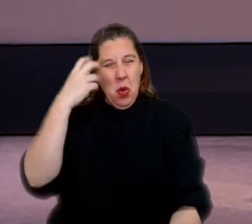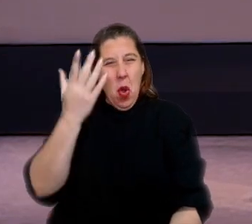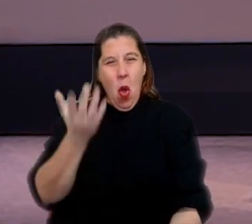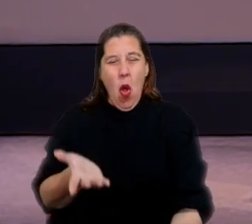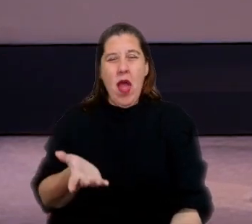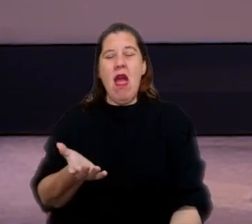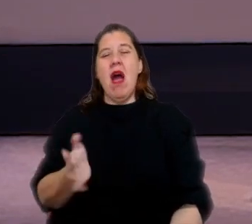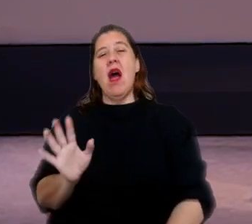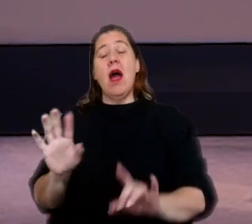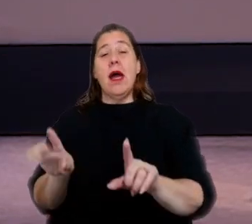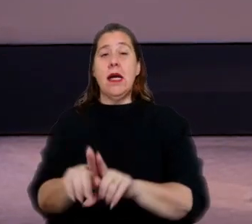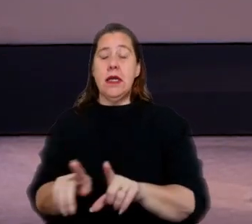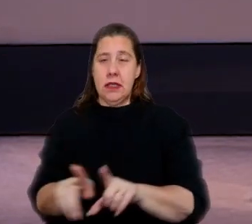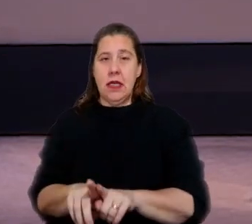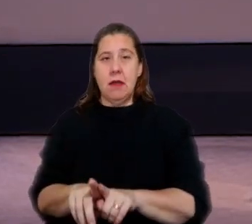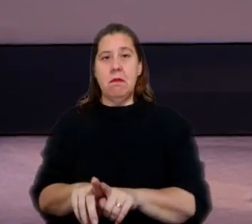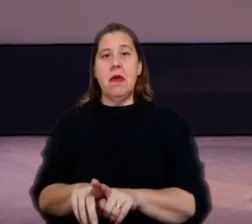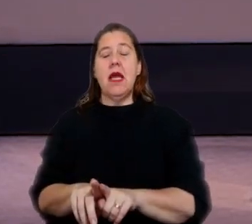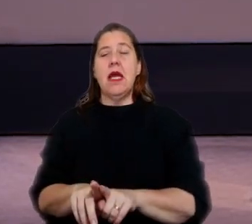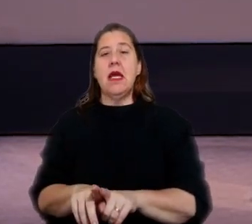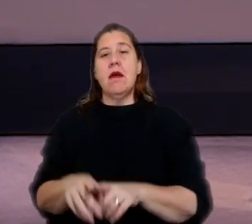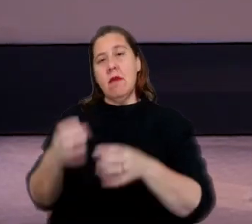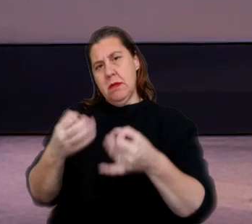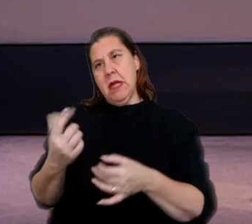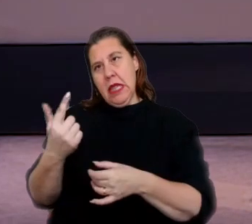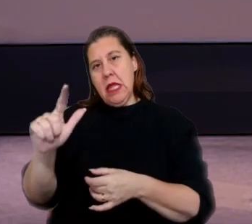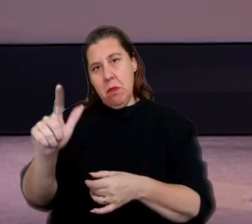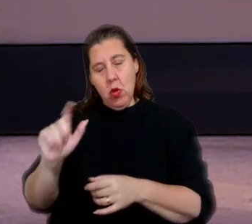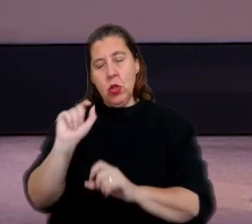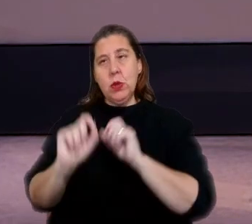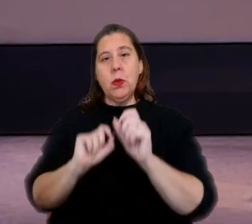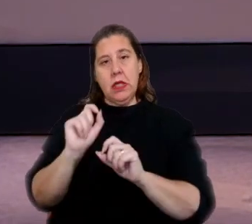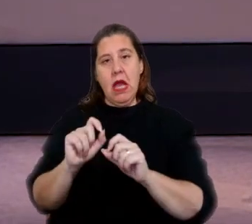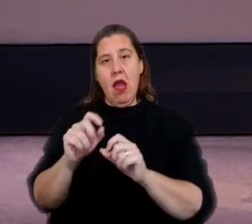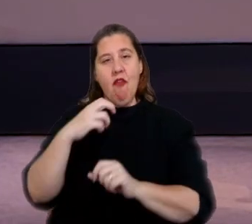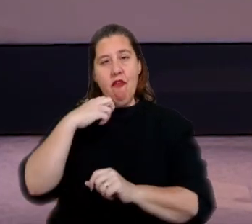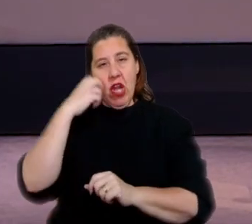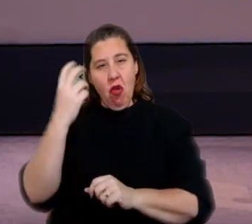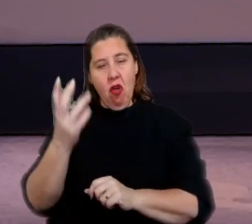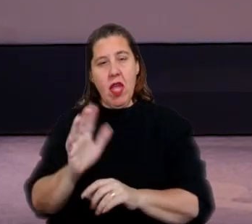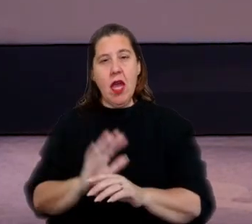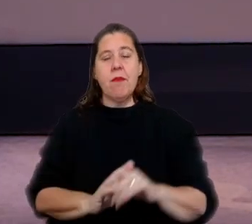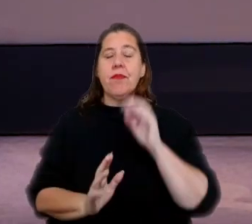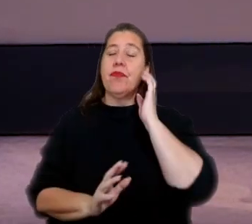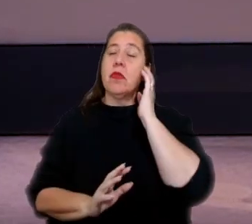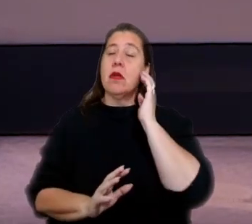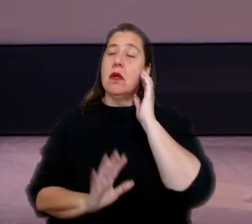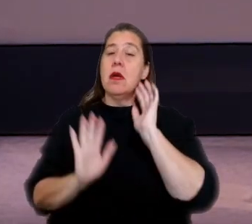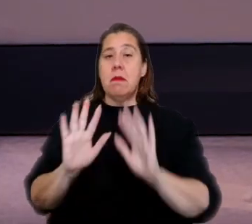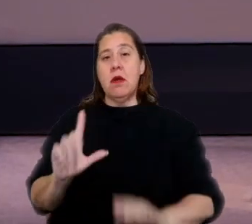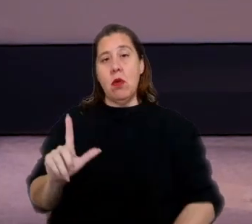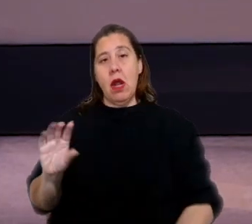com vergonha, né? Então, a vergonha também, depois a gente pode falar disso, mas é melhor, né, do que a